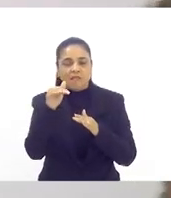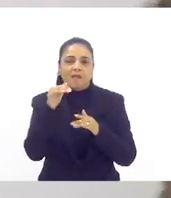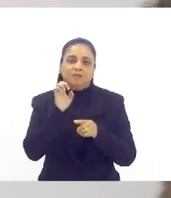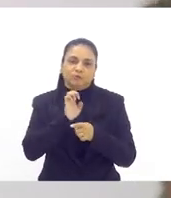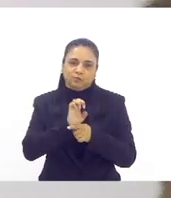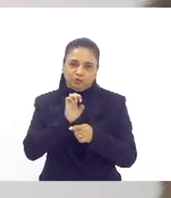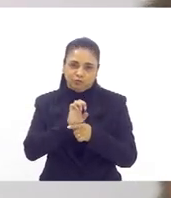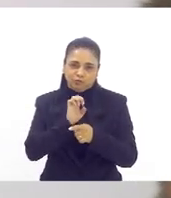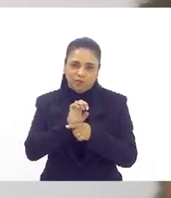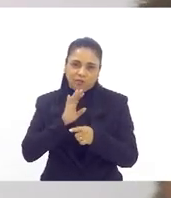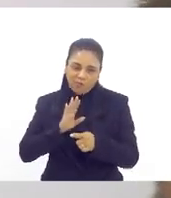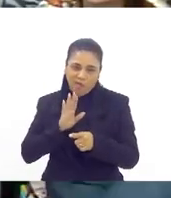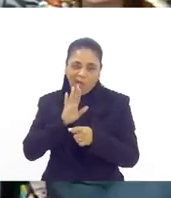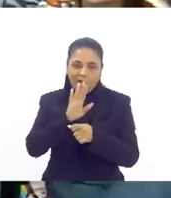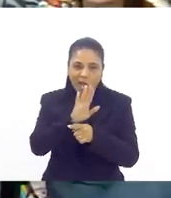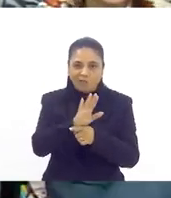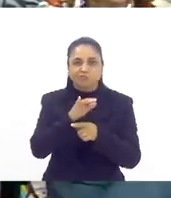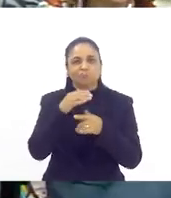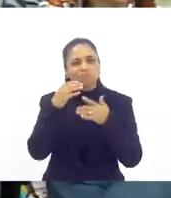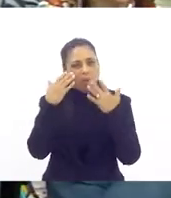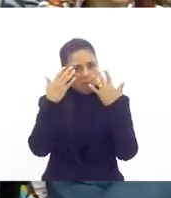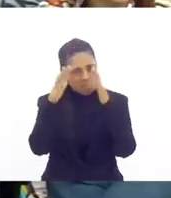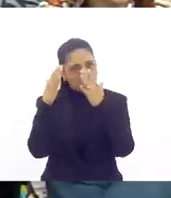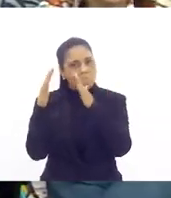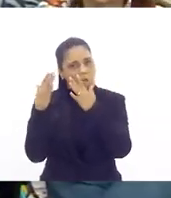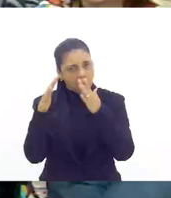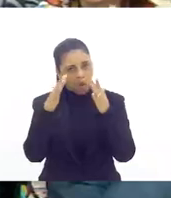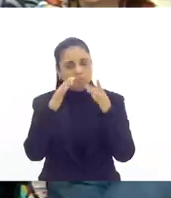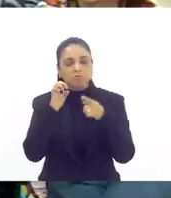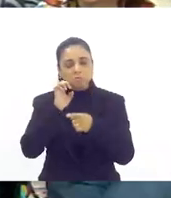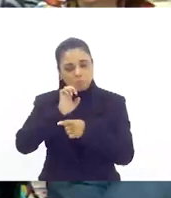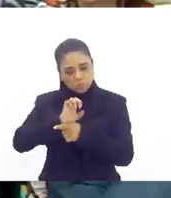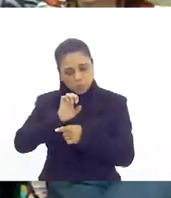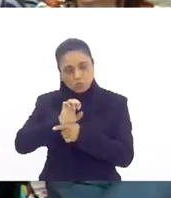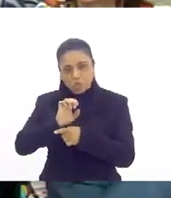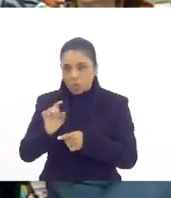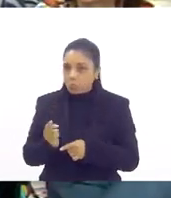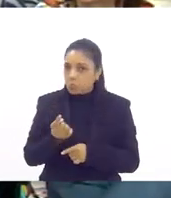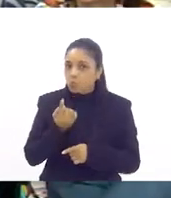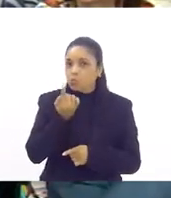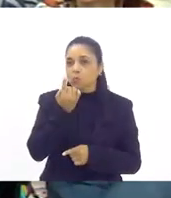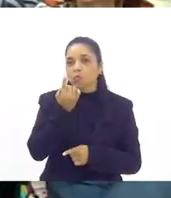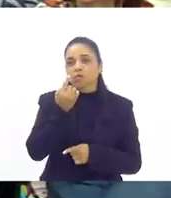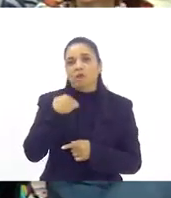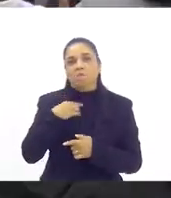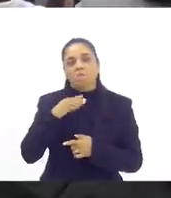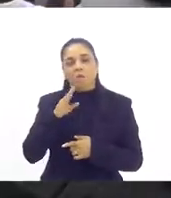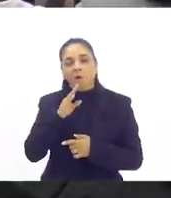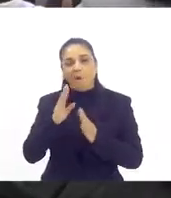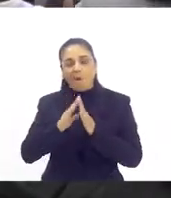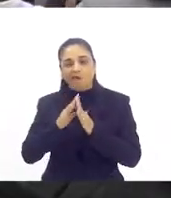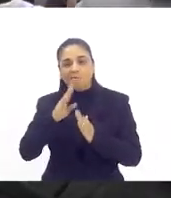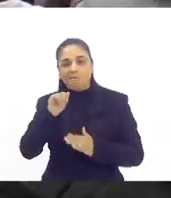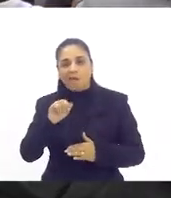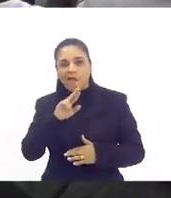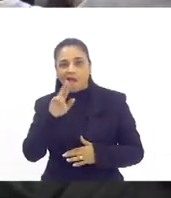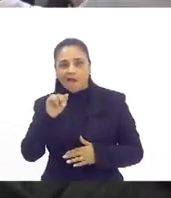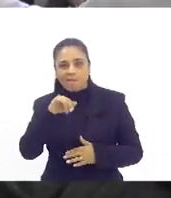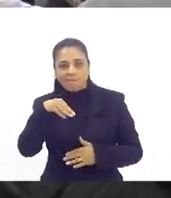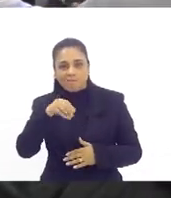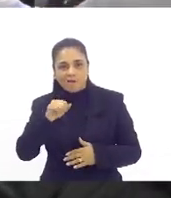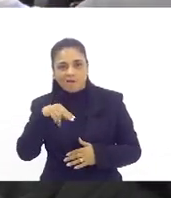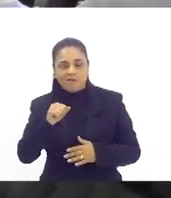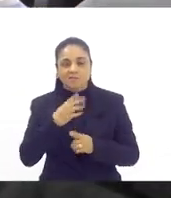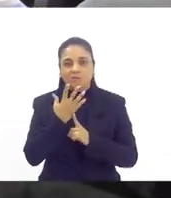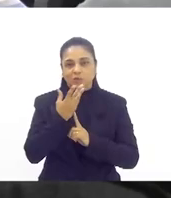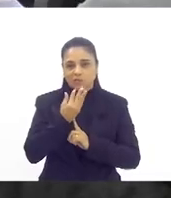contribuições pode aplaudir gente porque nós somos um estado só quem mora em Barra Mansa Japeri Duque de Caxias